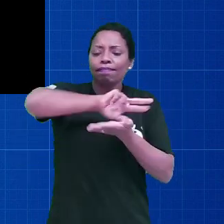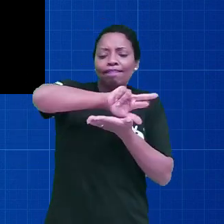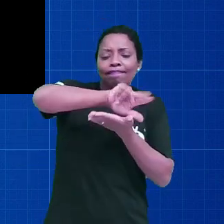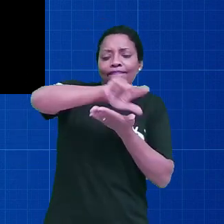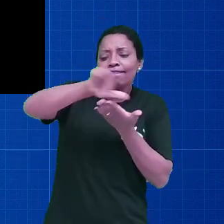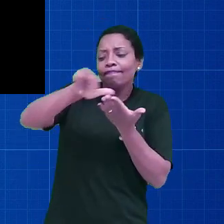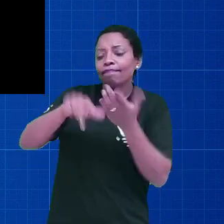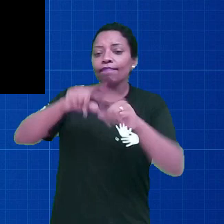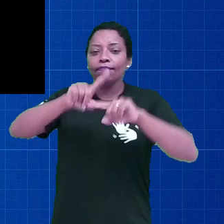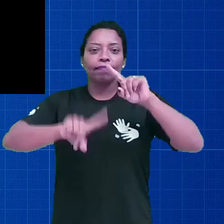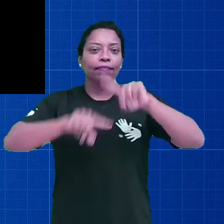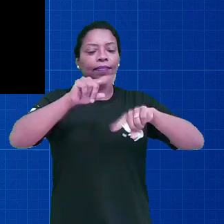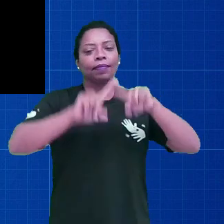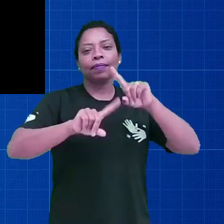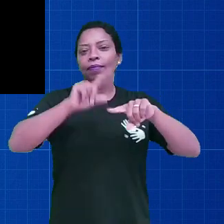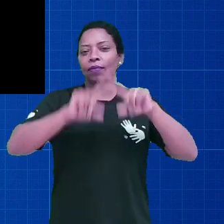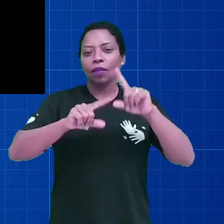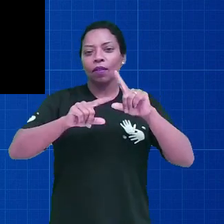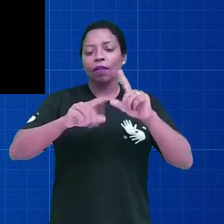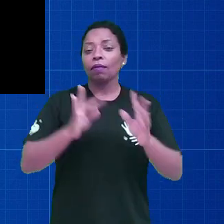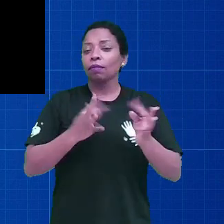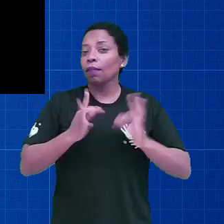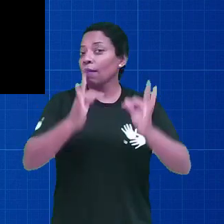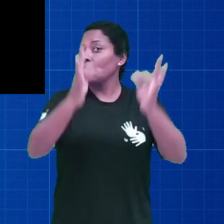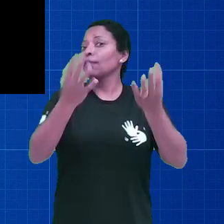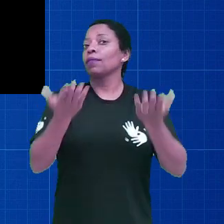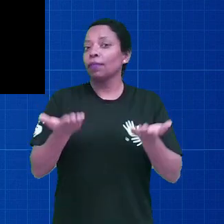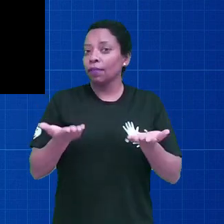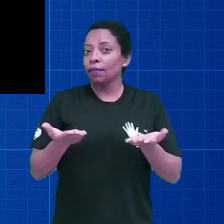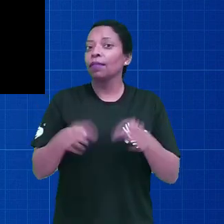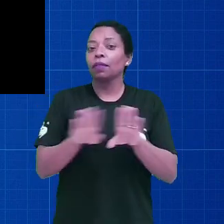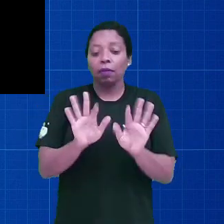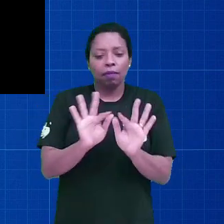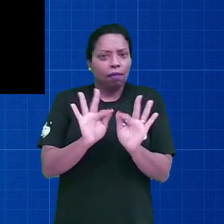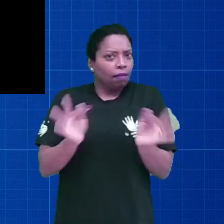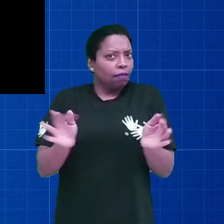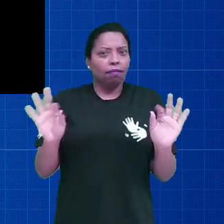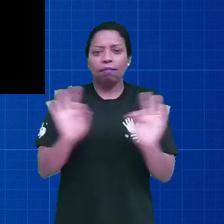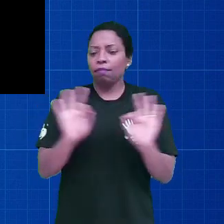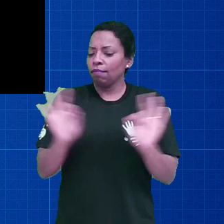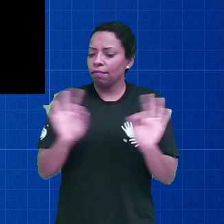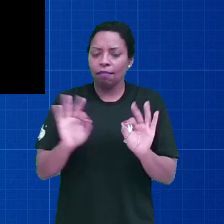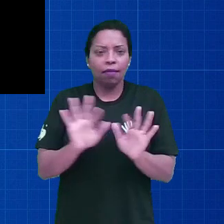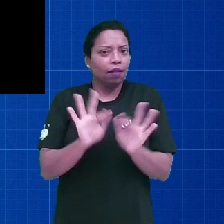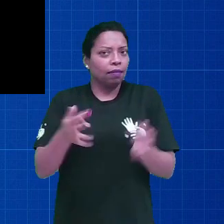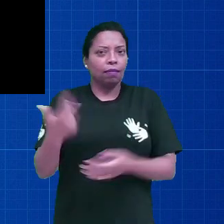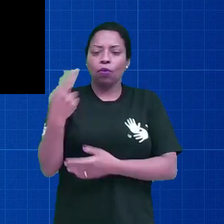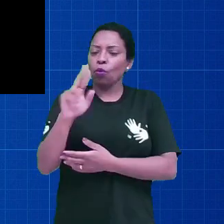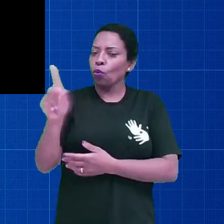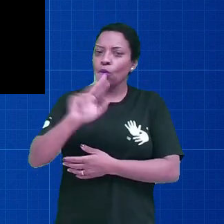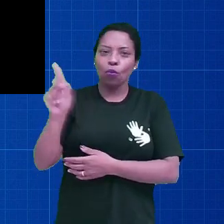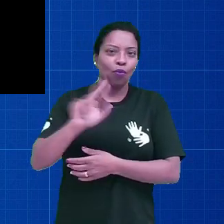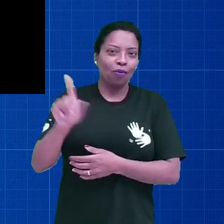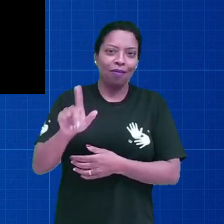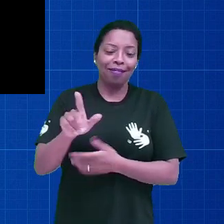de equipamentos, de instrumentos. Então, não é um sistema simples, não é um sistema fácil. Então, muita gente, quando